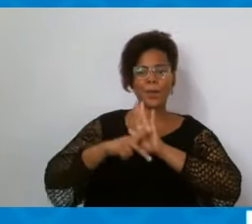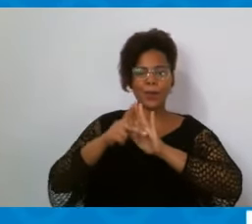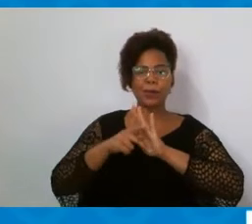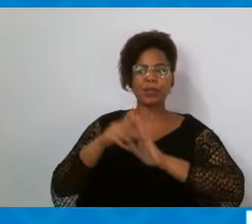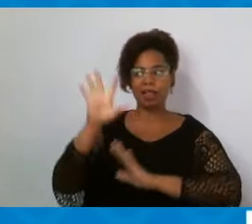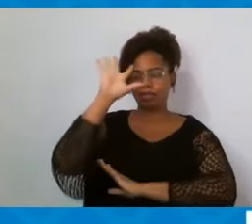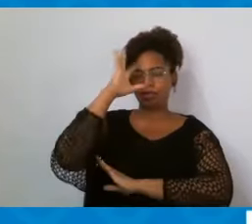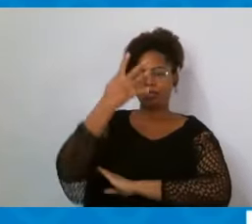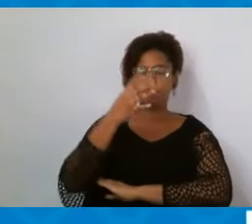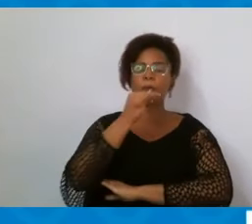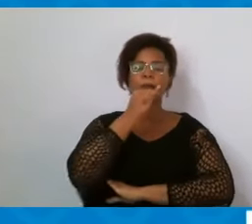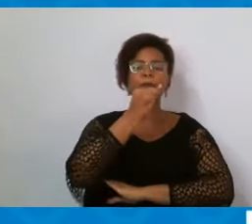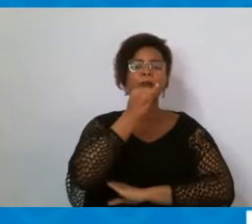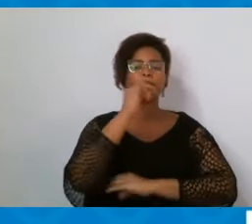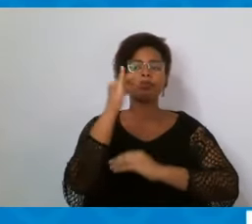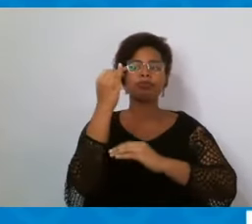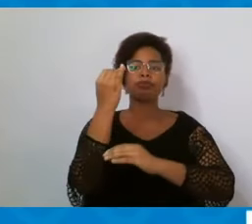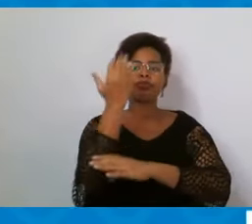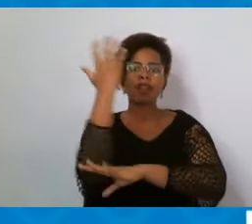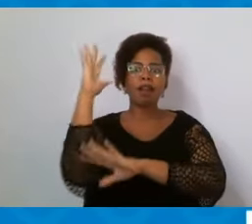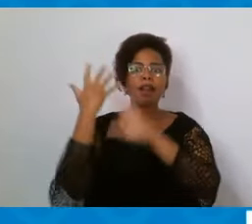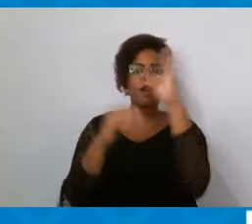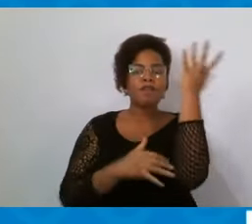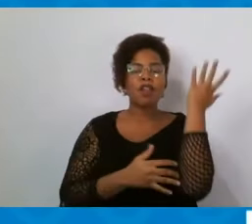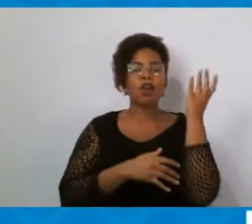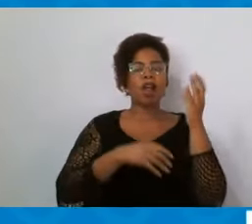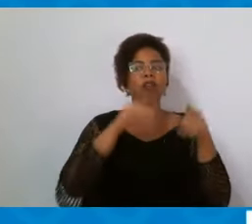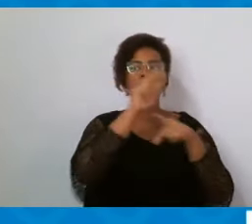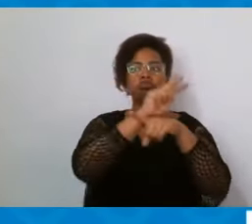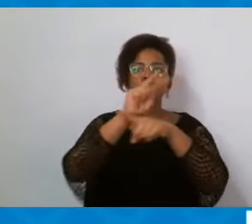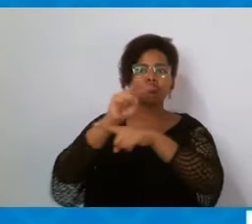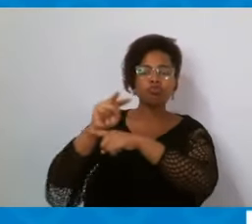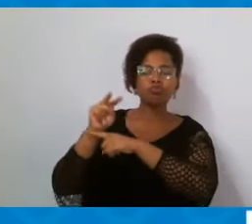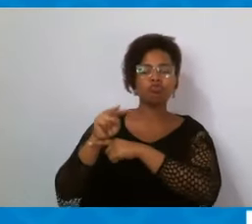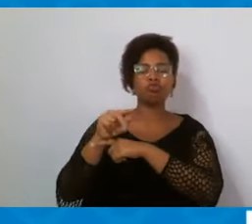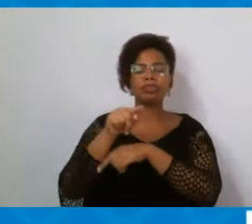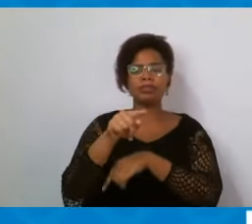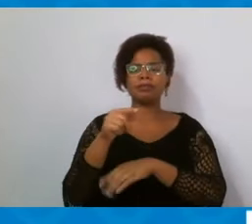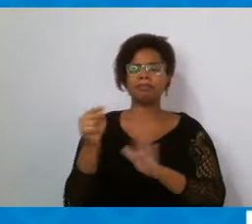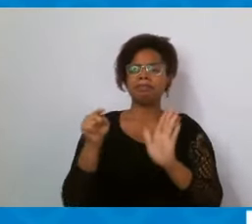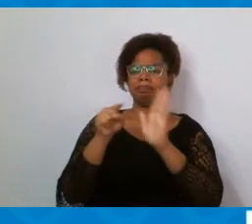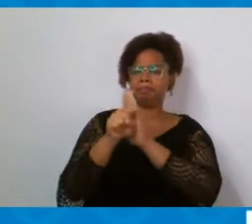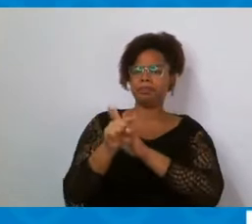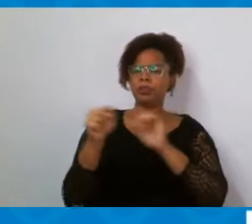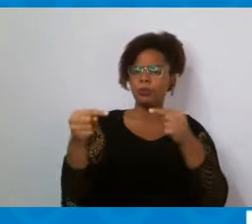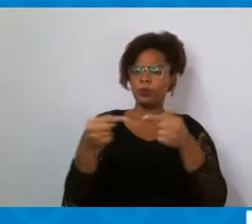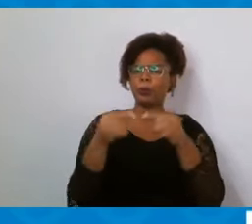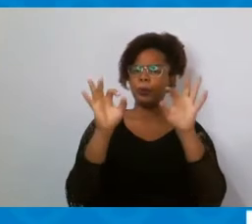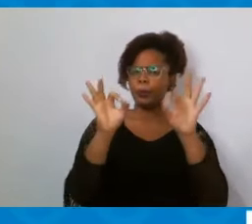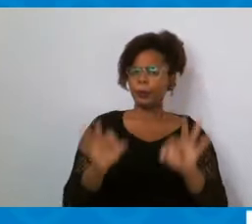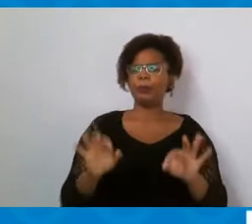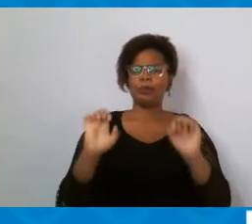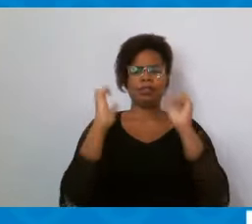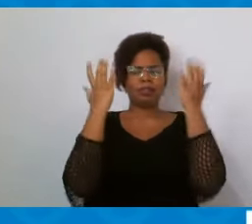do reflorestamento de matas. Então, a pergunta dela é bastante pertinente.